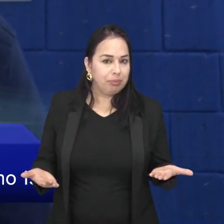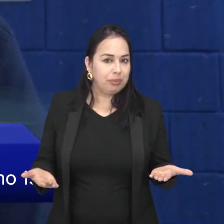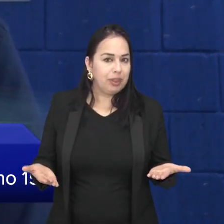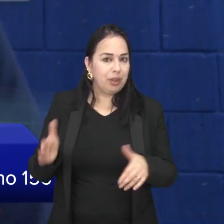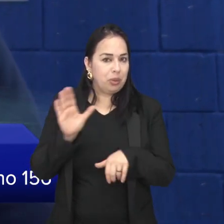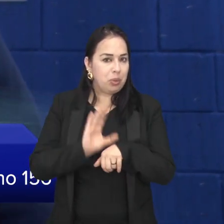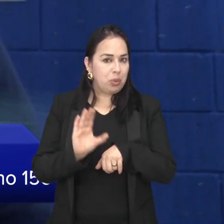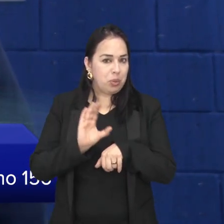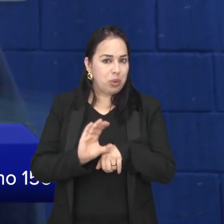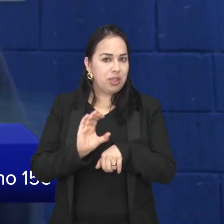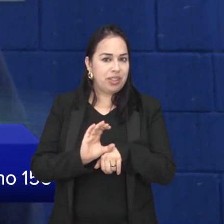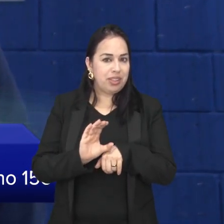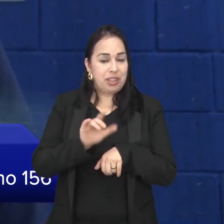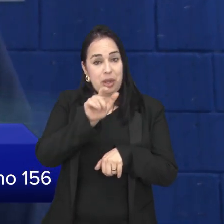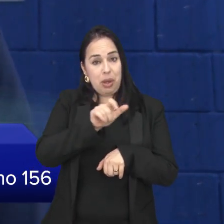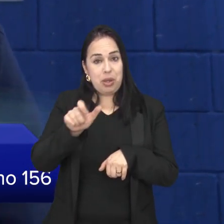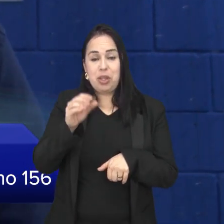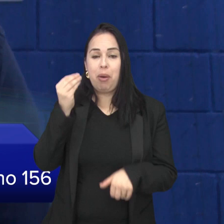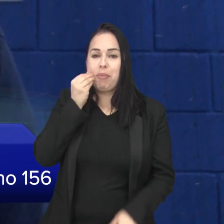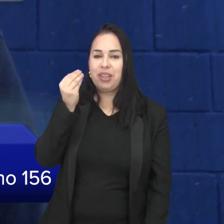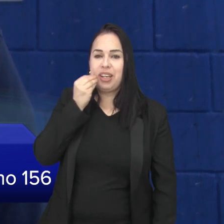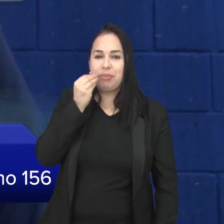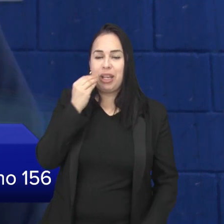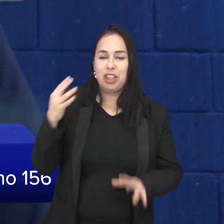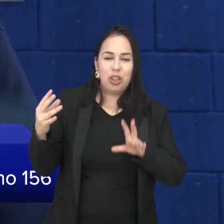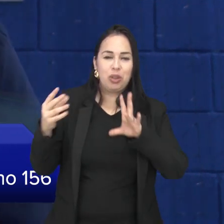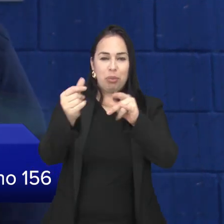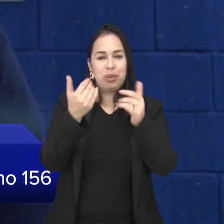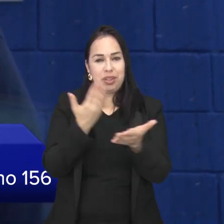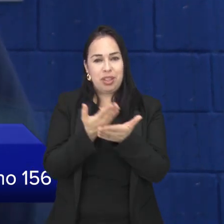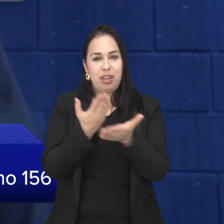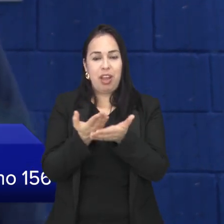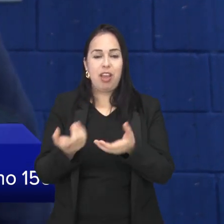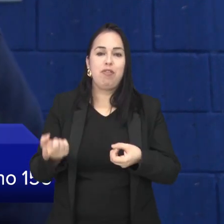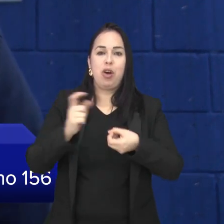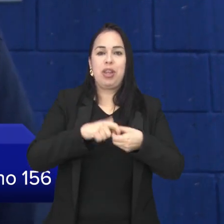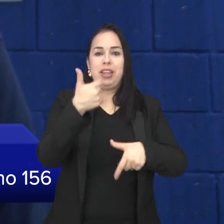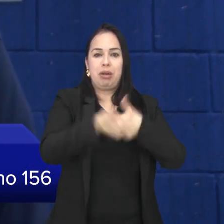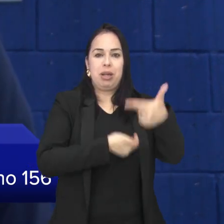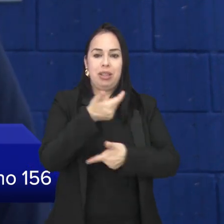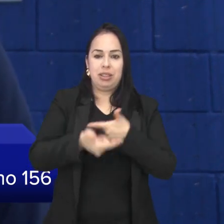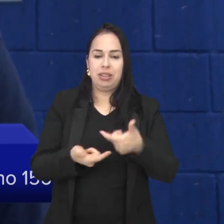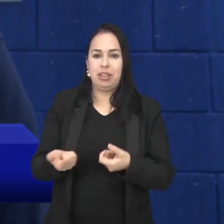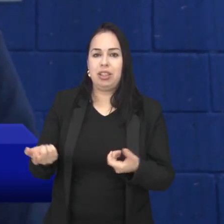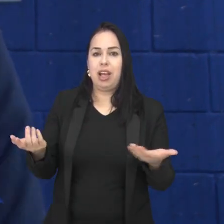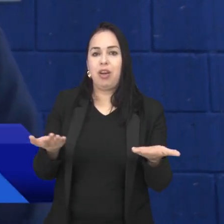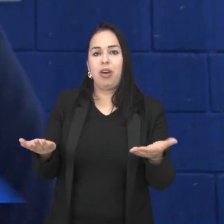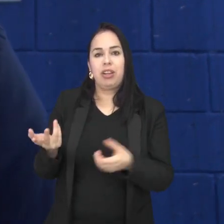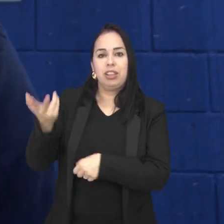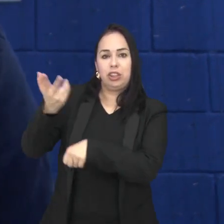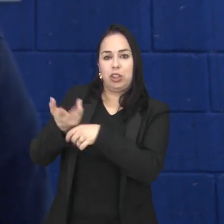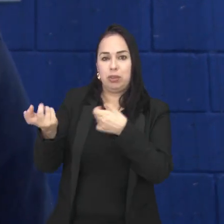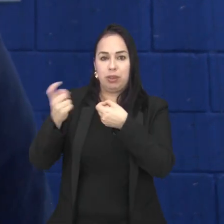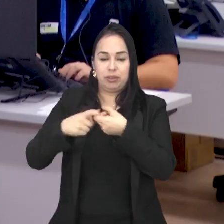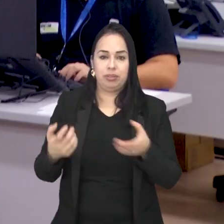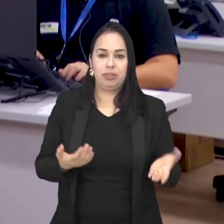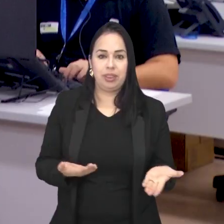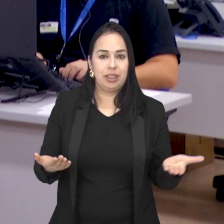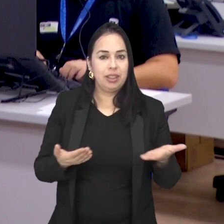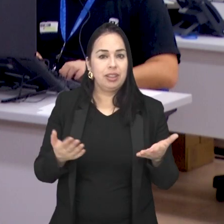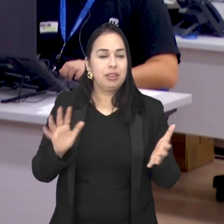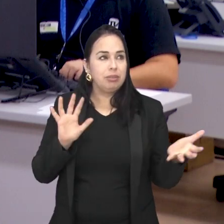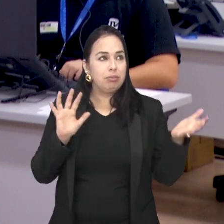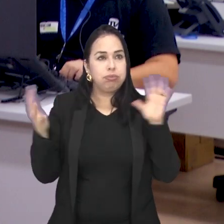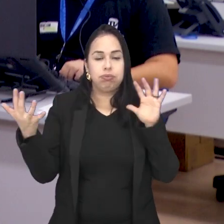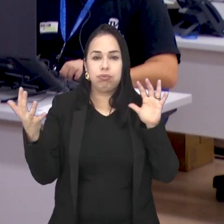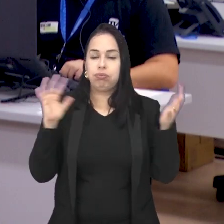Então, cursos profissionalizantes, chance para todo mundo poder estudar e se recolocar no mercado de trabalho. Voltamos ao estúdio.